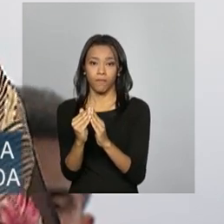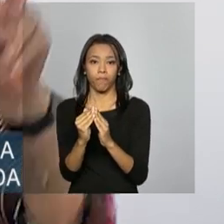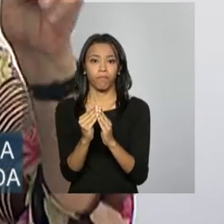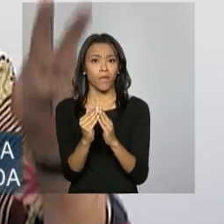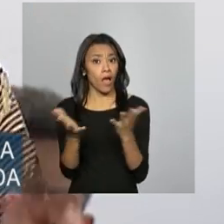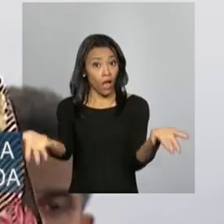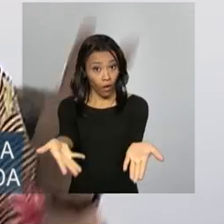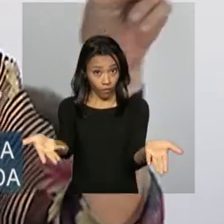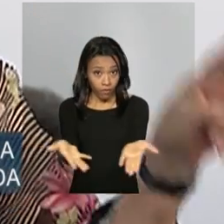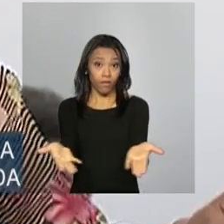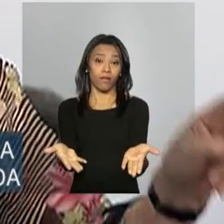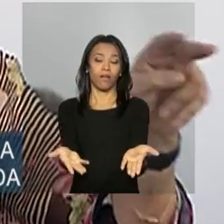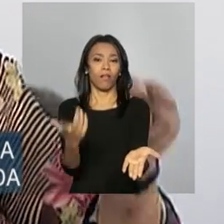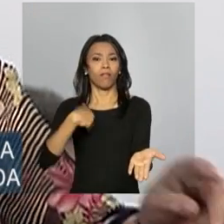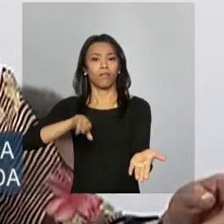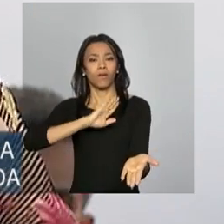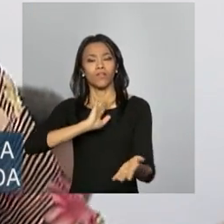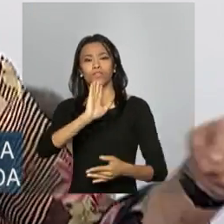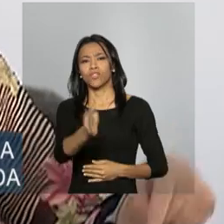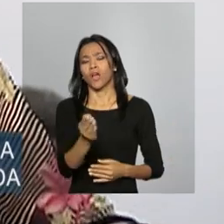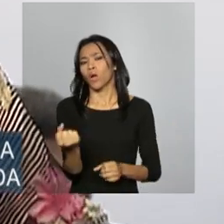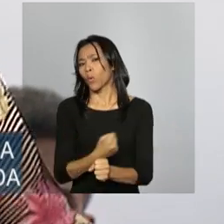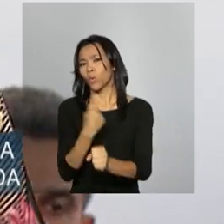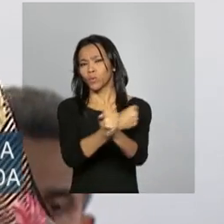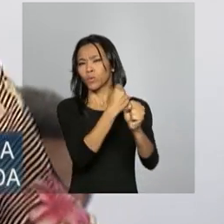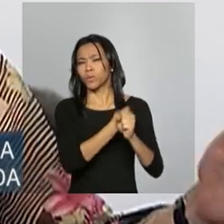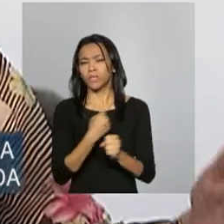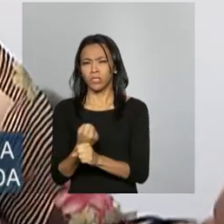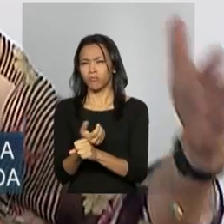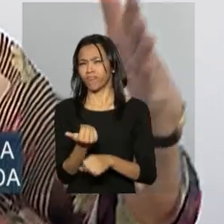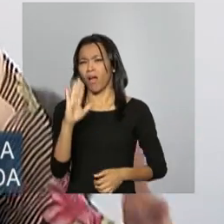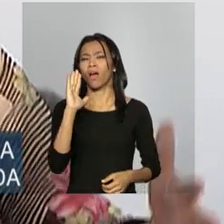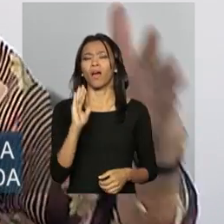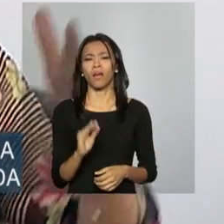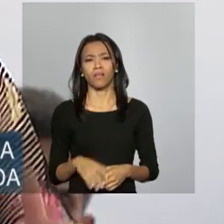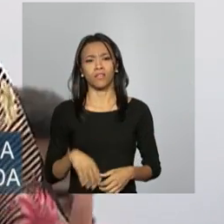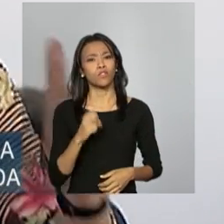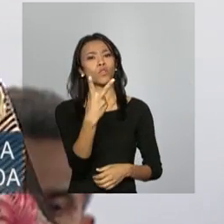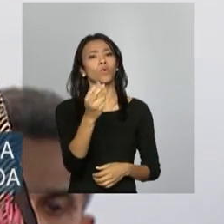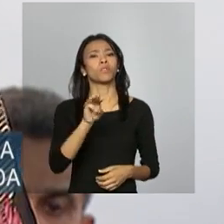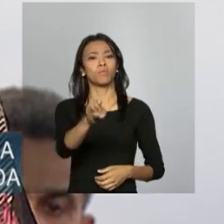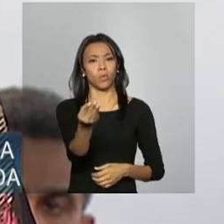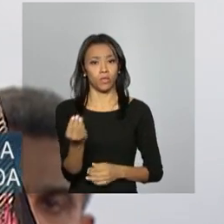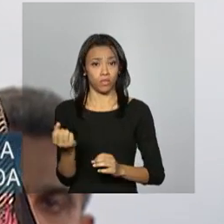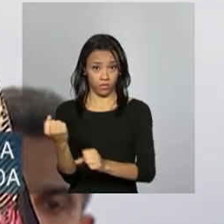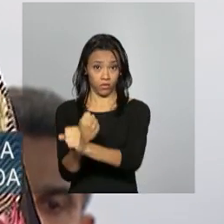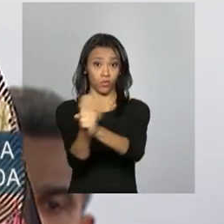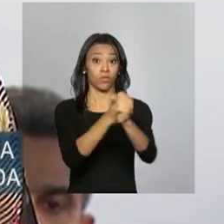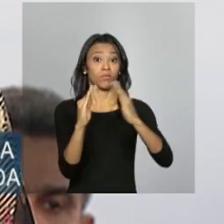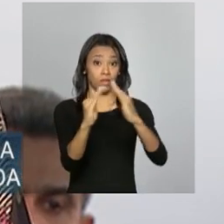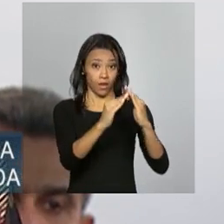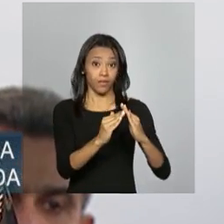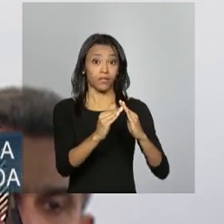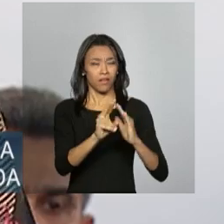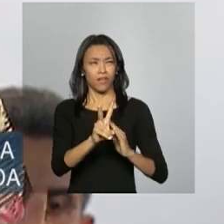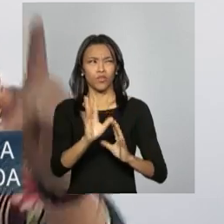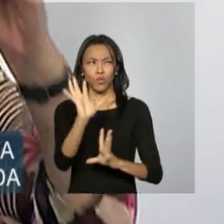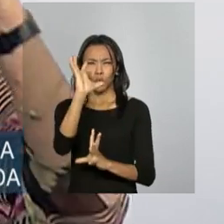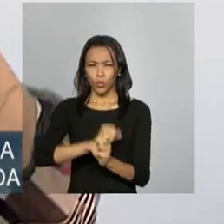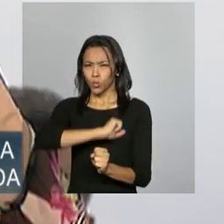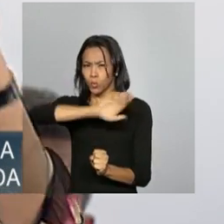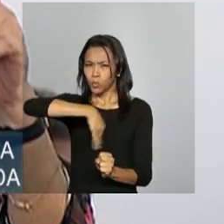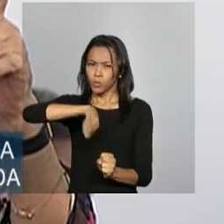Agora nós estamos já construindo mais 2 milhões de moradias. Serão,